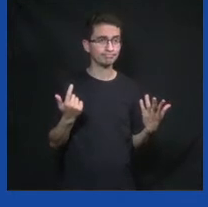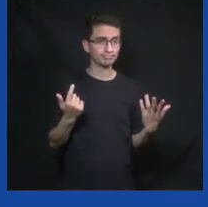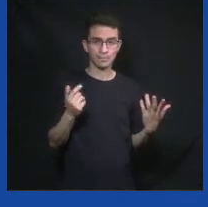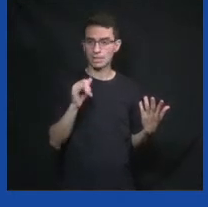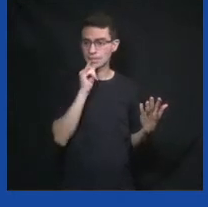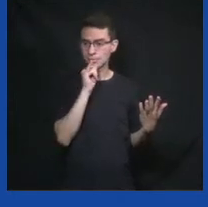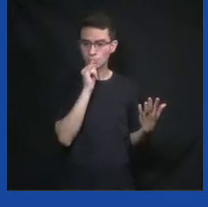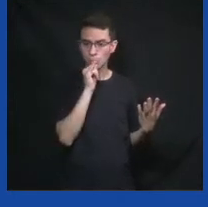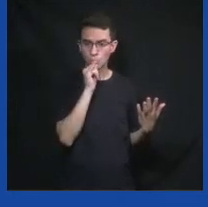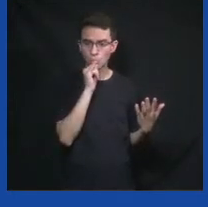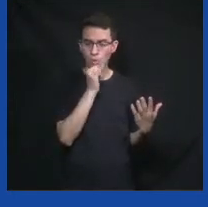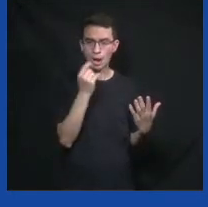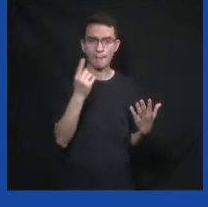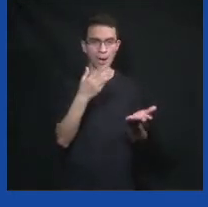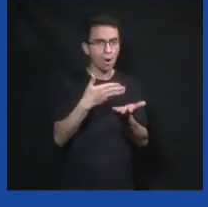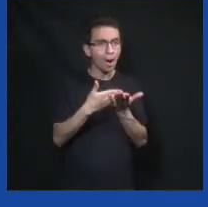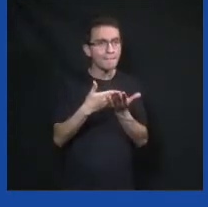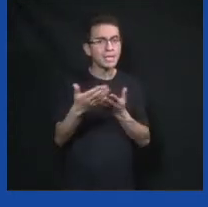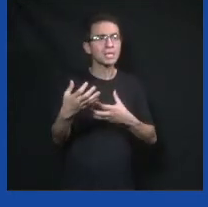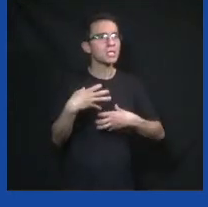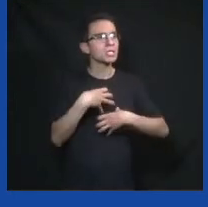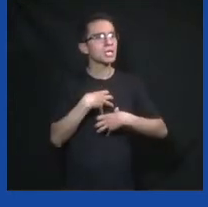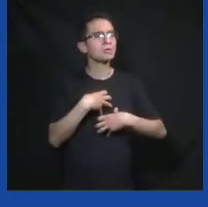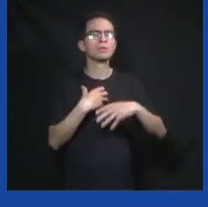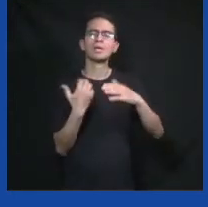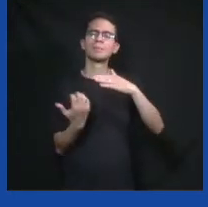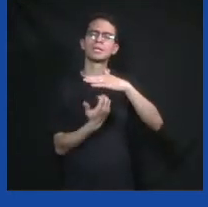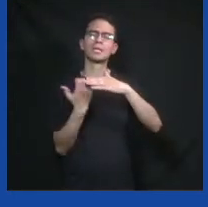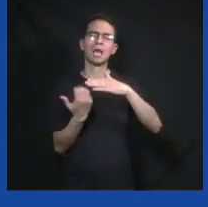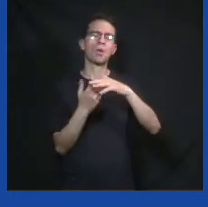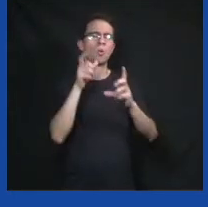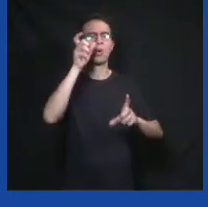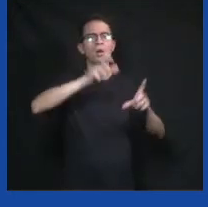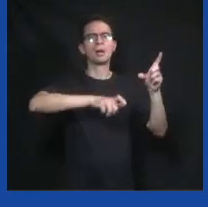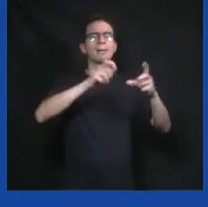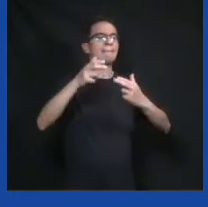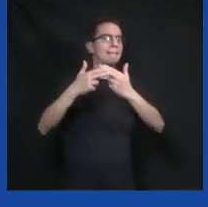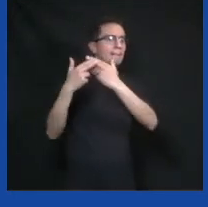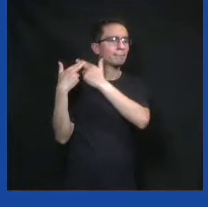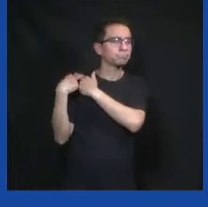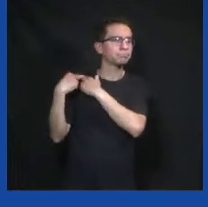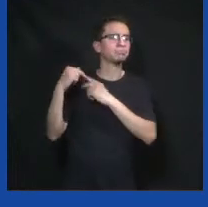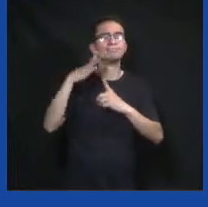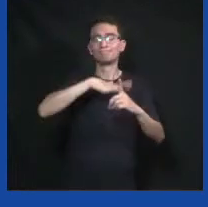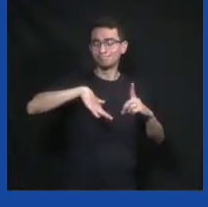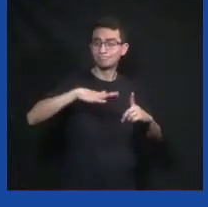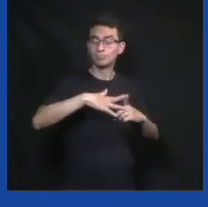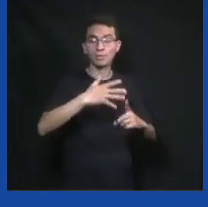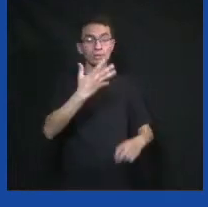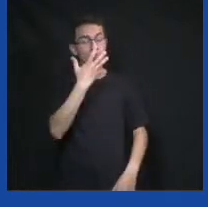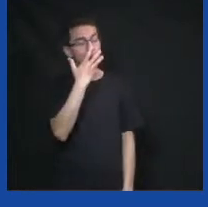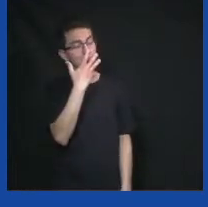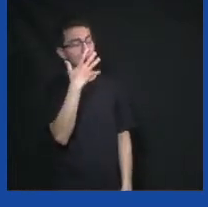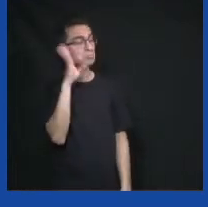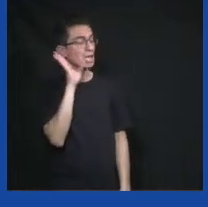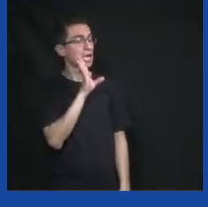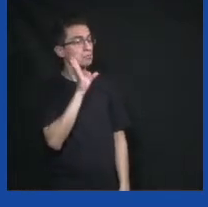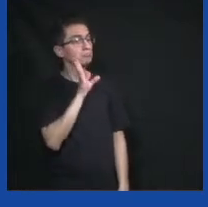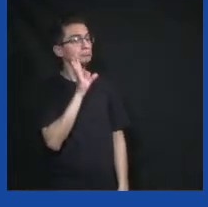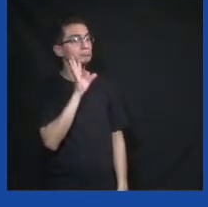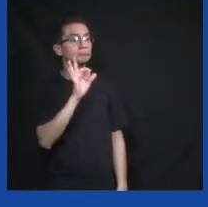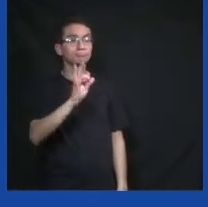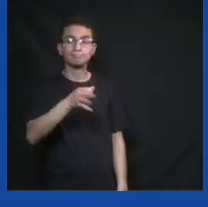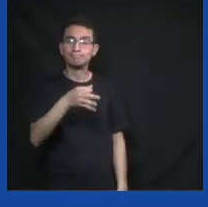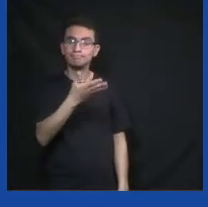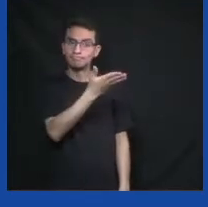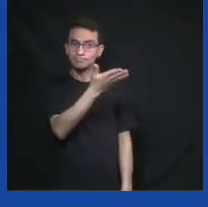iniciativa empresarial como ação de responsabilidade social para a educação política. Olha só, que coisa bonita. Ó, eu vou mostrar, porque eu tenho orgulho das coisas